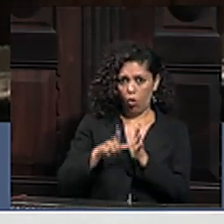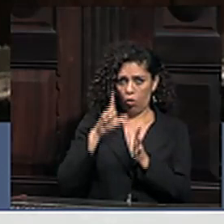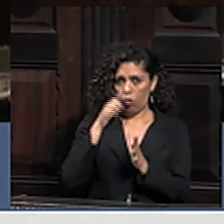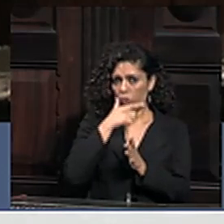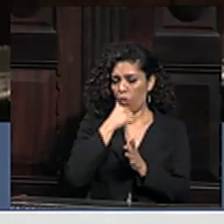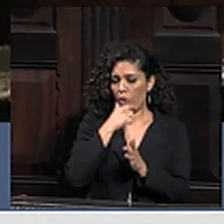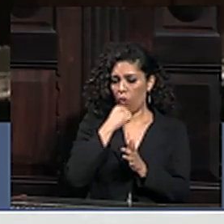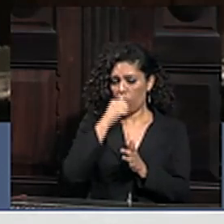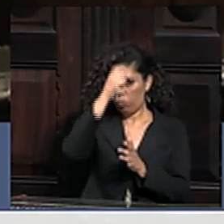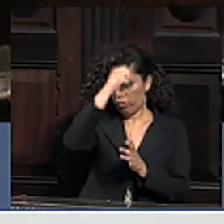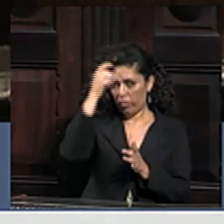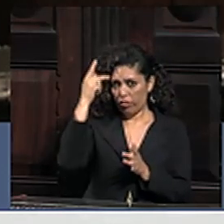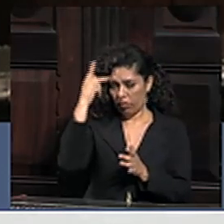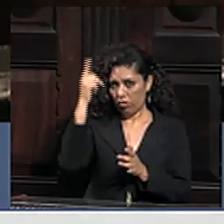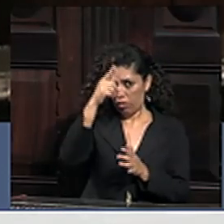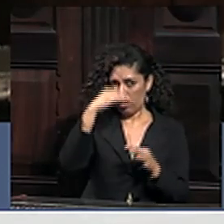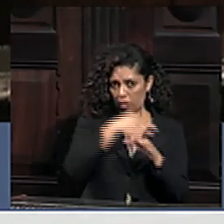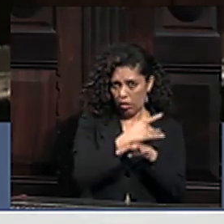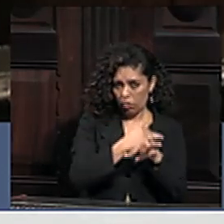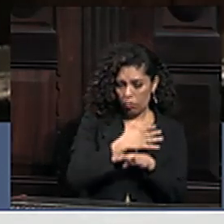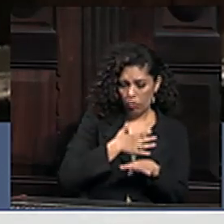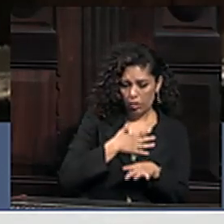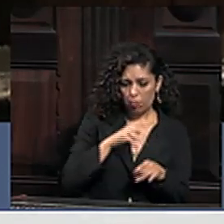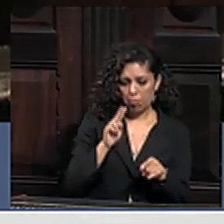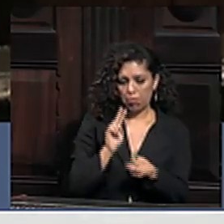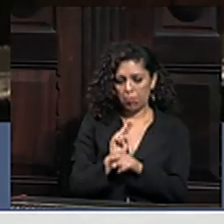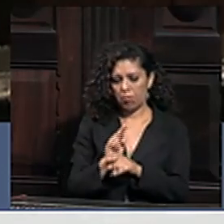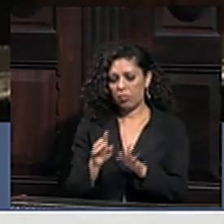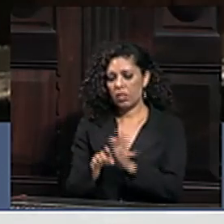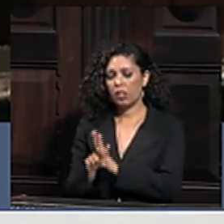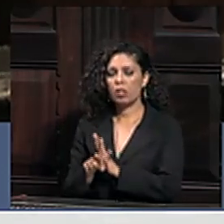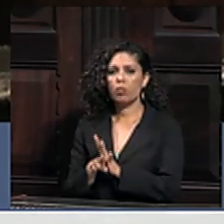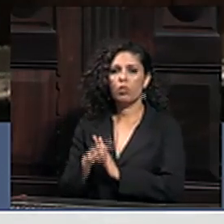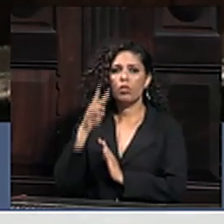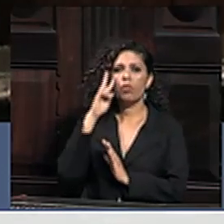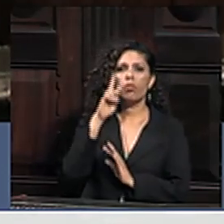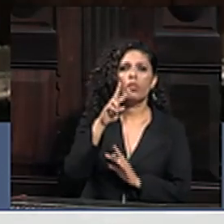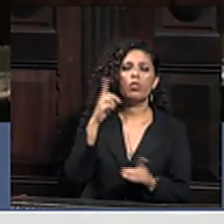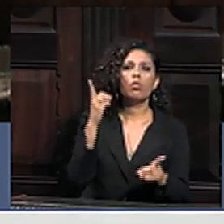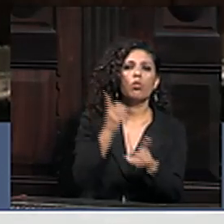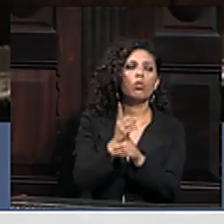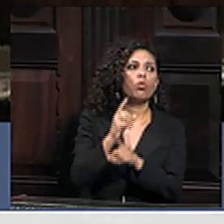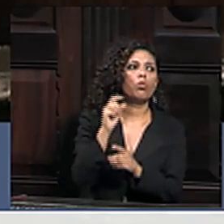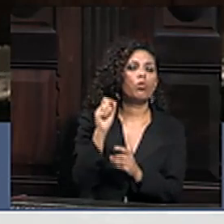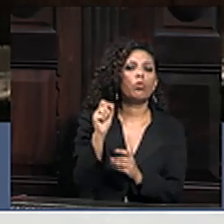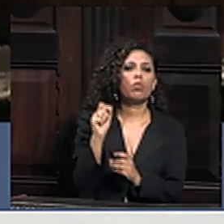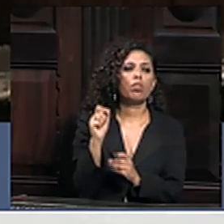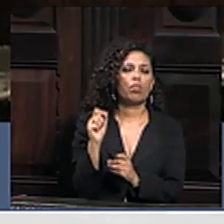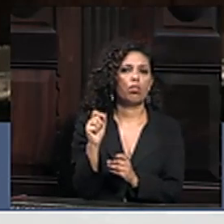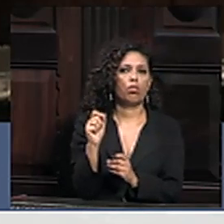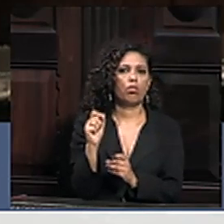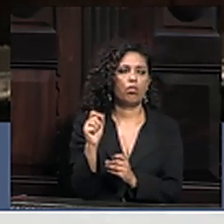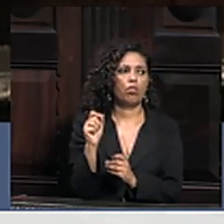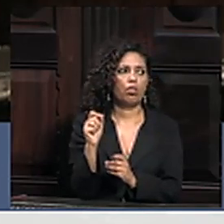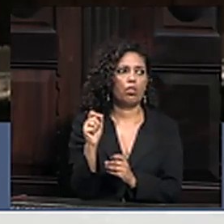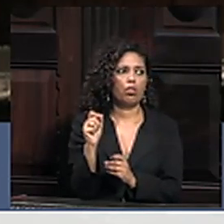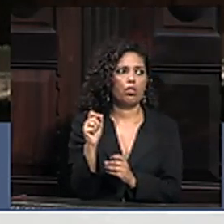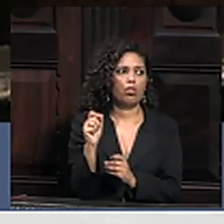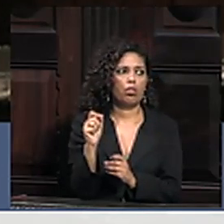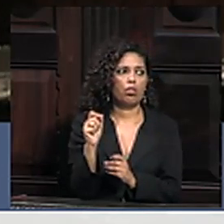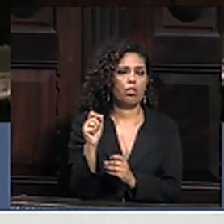equipe qualificada que tem a prefeitura, que aquele viaduto, presidente Valdec,